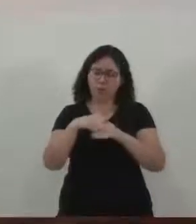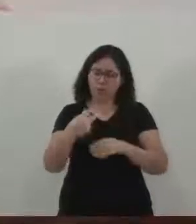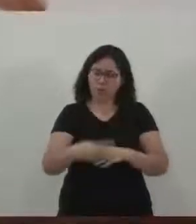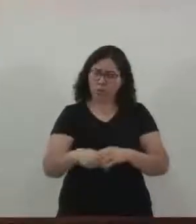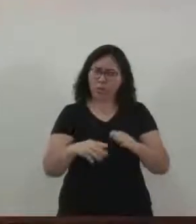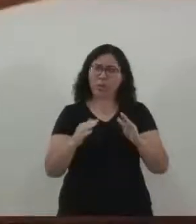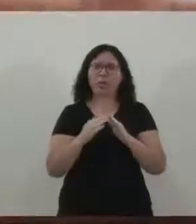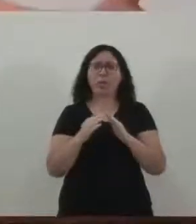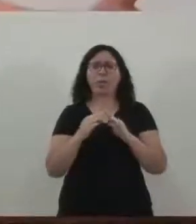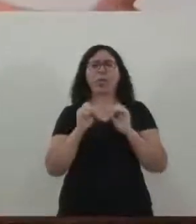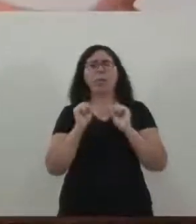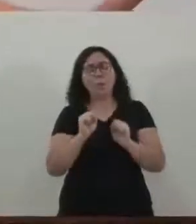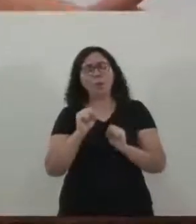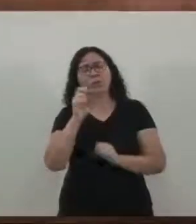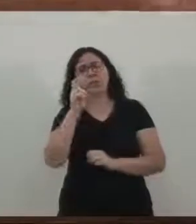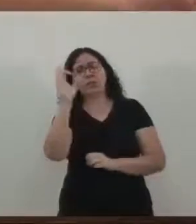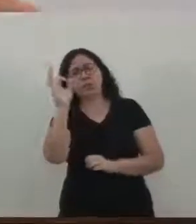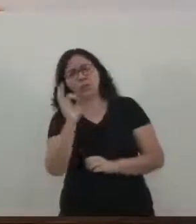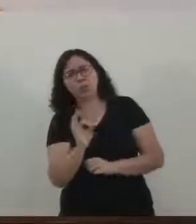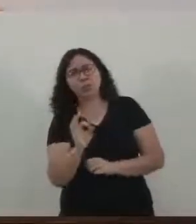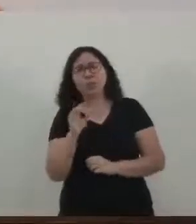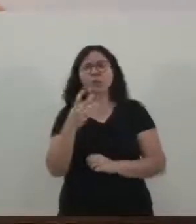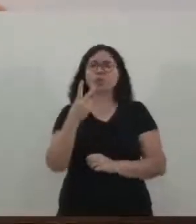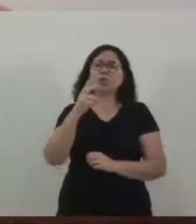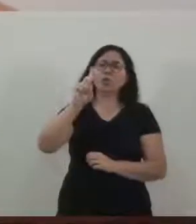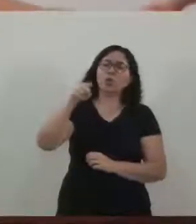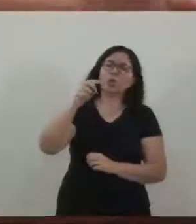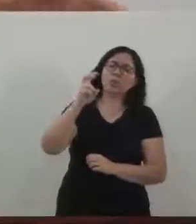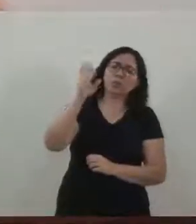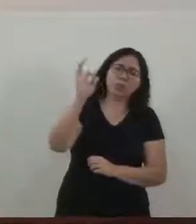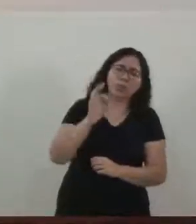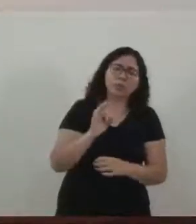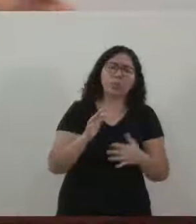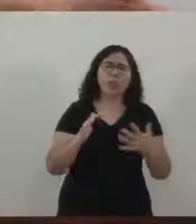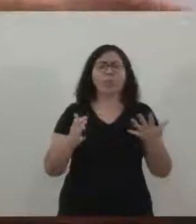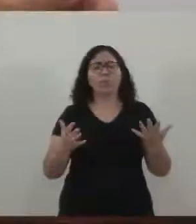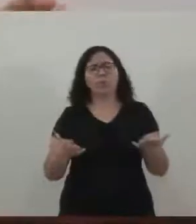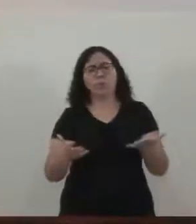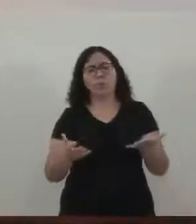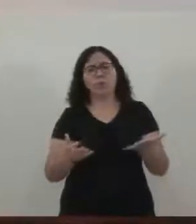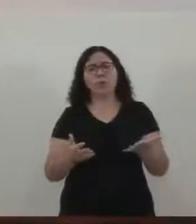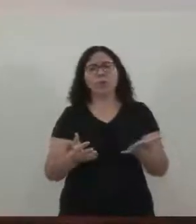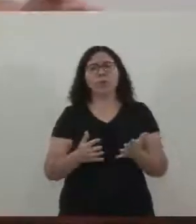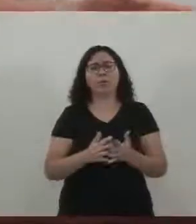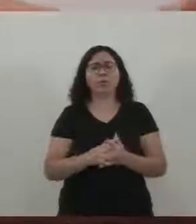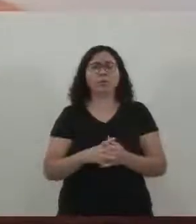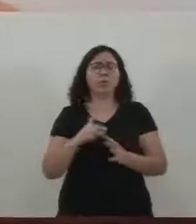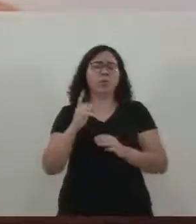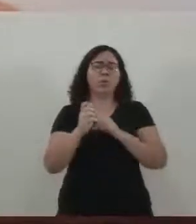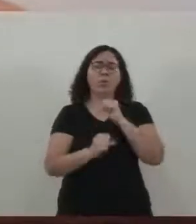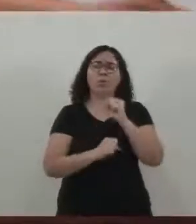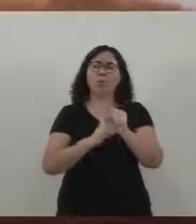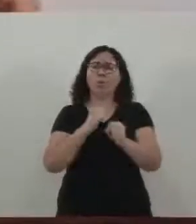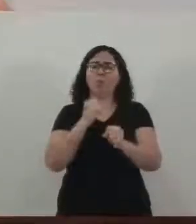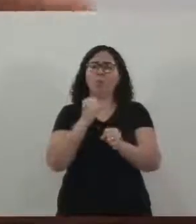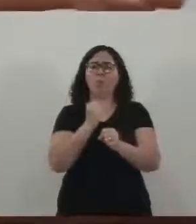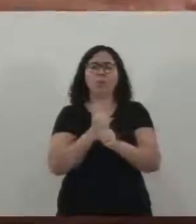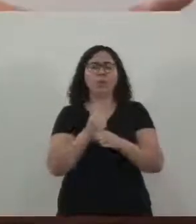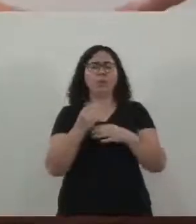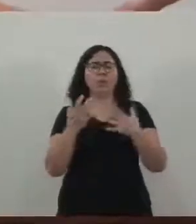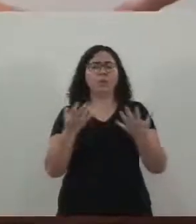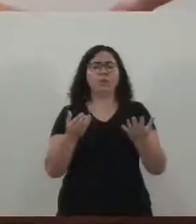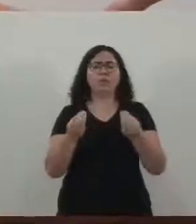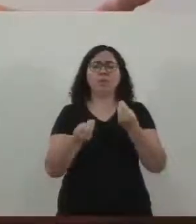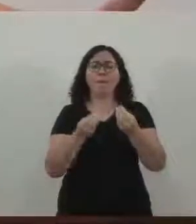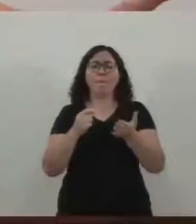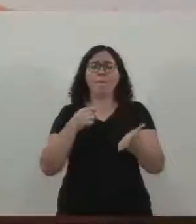casa. Ele pode dar 5% e 2,5% em fevereiro. Uma inflação com menos de 3% ao ano, o pobre não vai ter esse benefício de